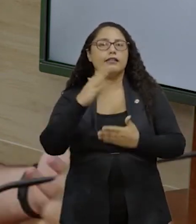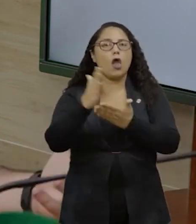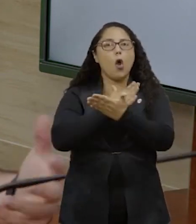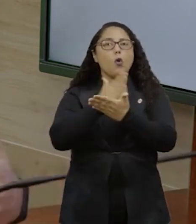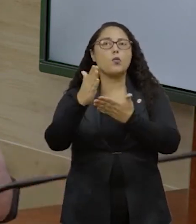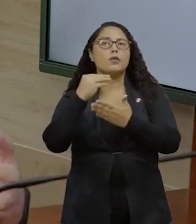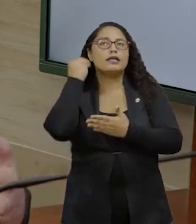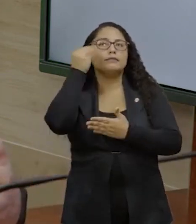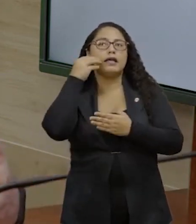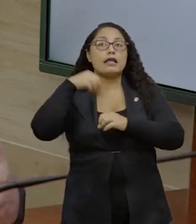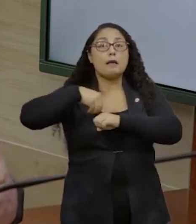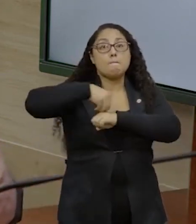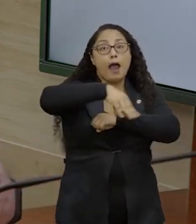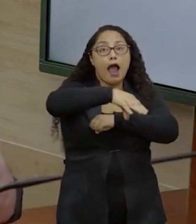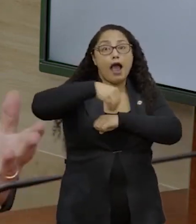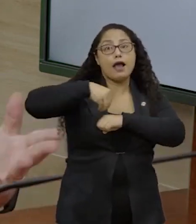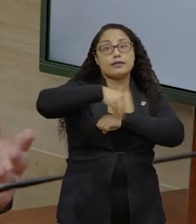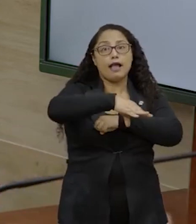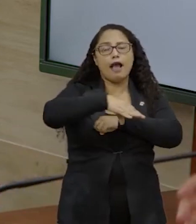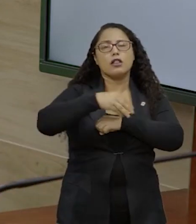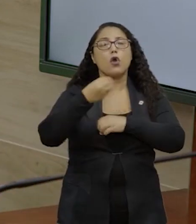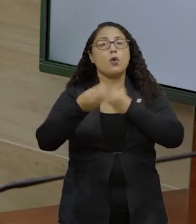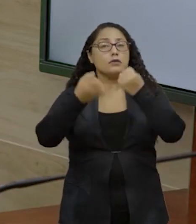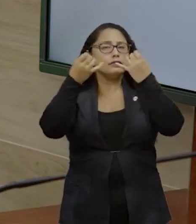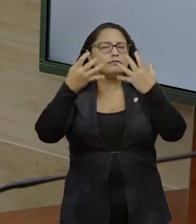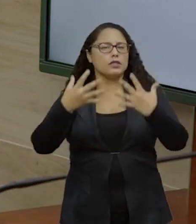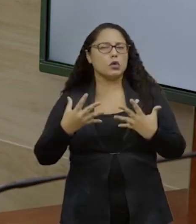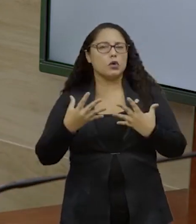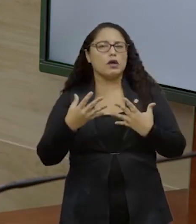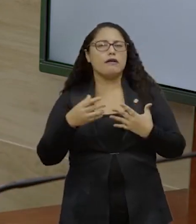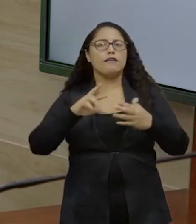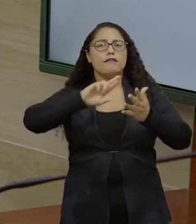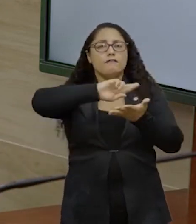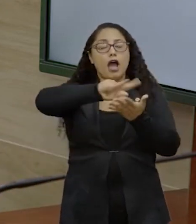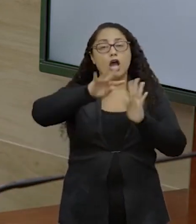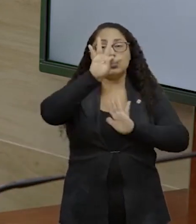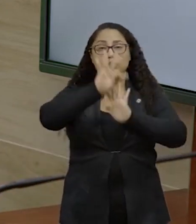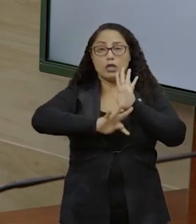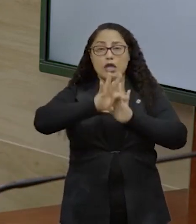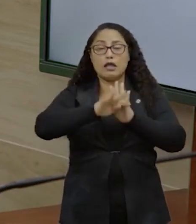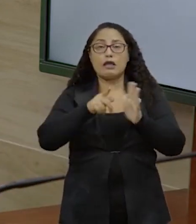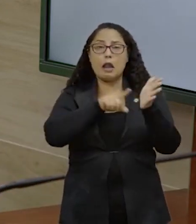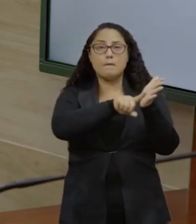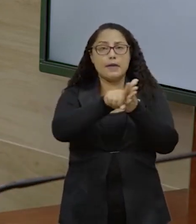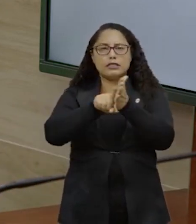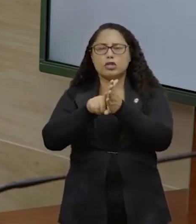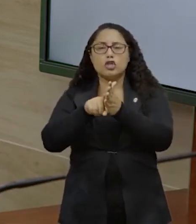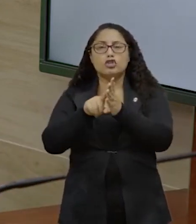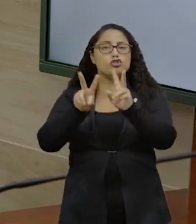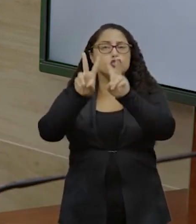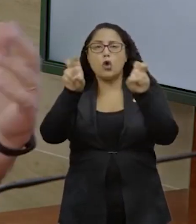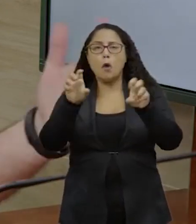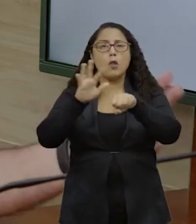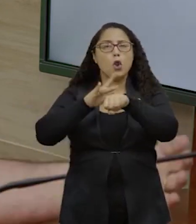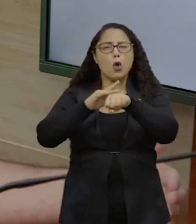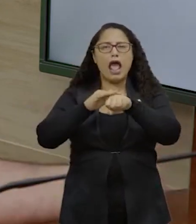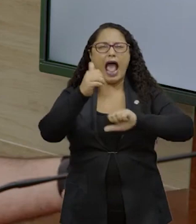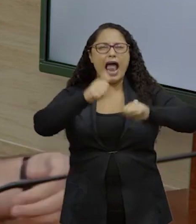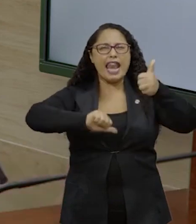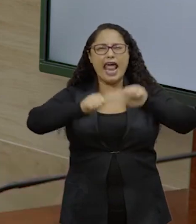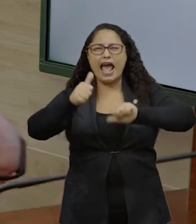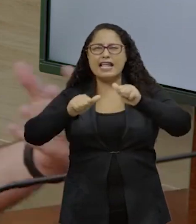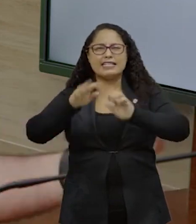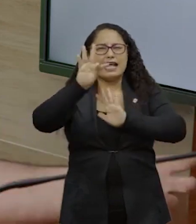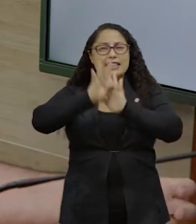alguma experiência passada com aquilo, né? Como você falou, ele vai ter vários textos, por exemplo, eu quero pesquisar sobre uma doença. Ele vai analisar